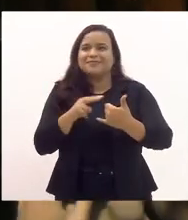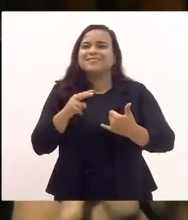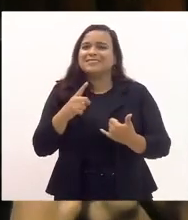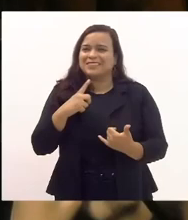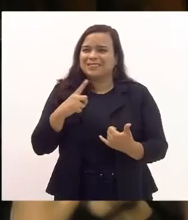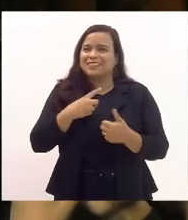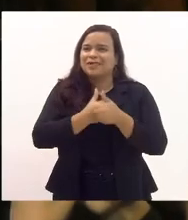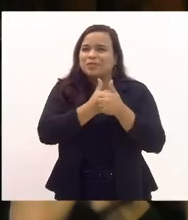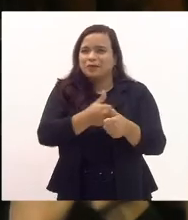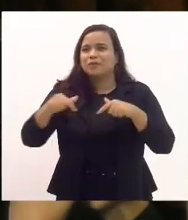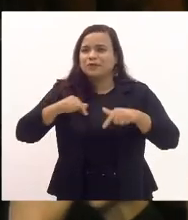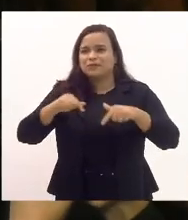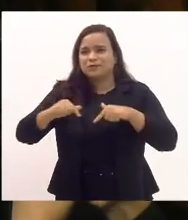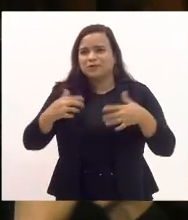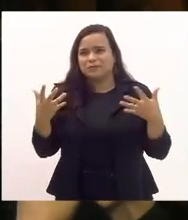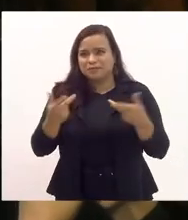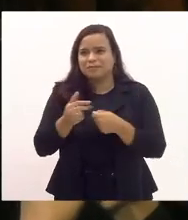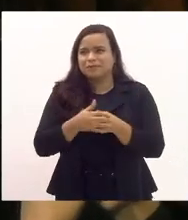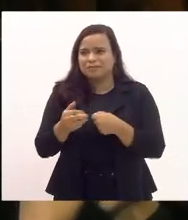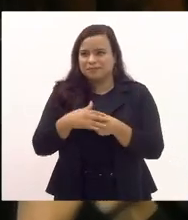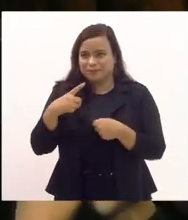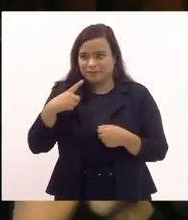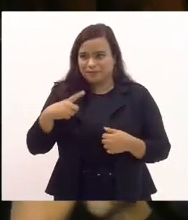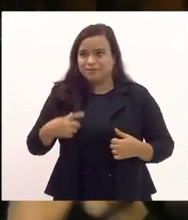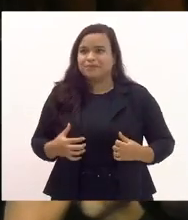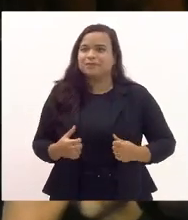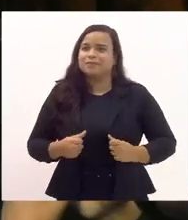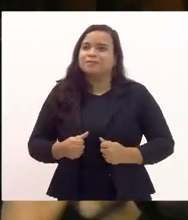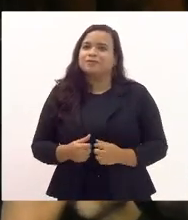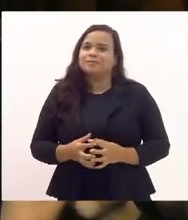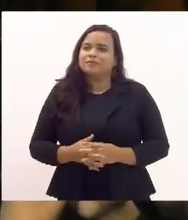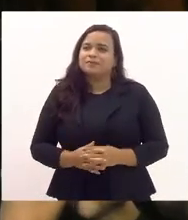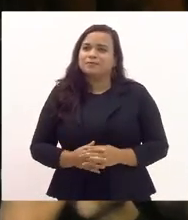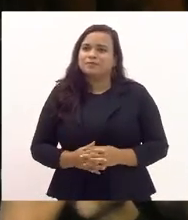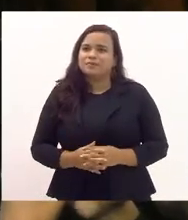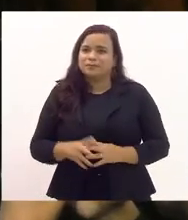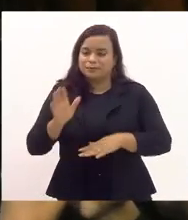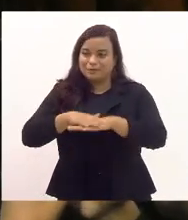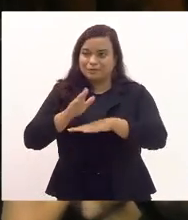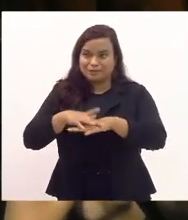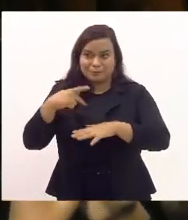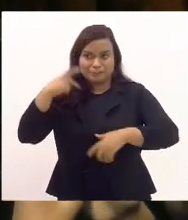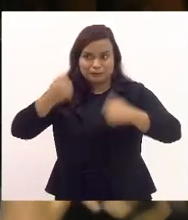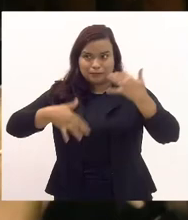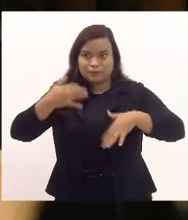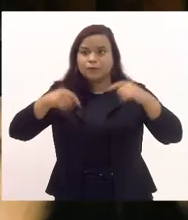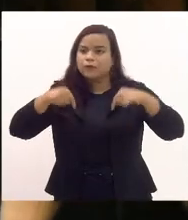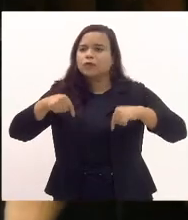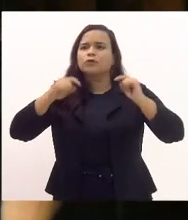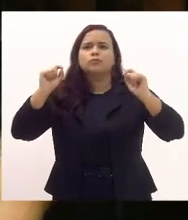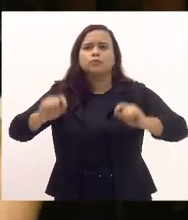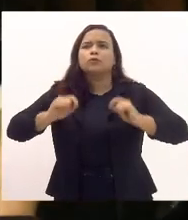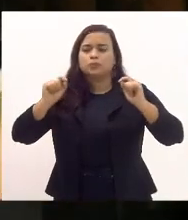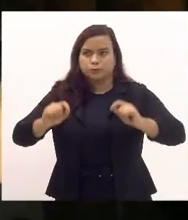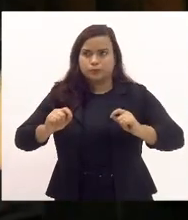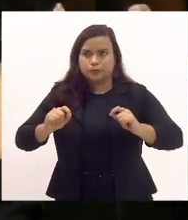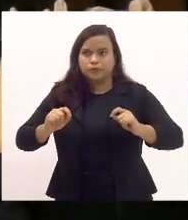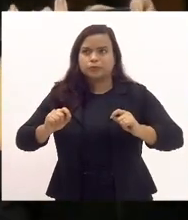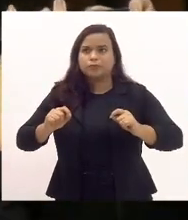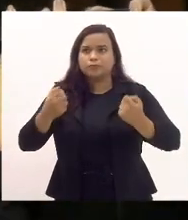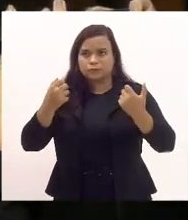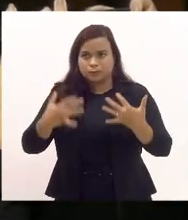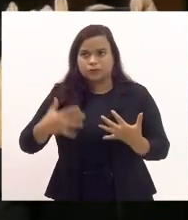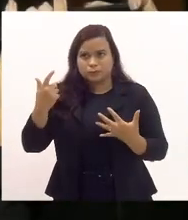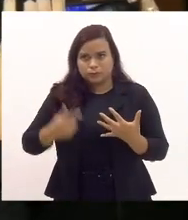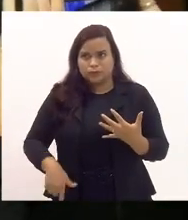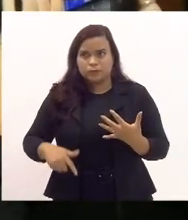acompanha o nosso trabalho com muito carinho é a minha fala hoje Deputado a tia Ju e subo